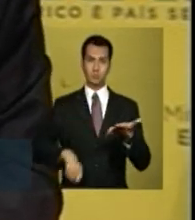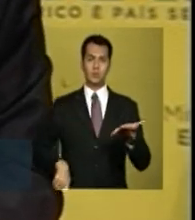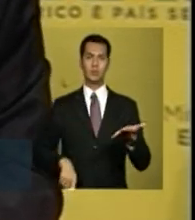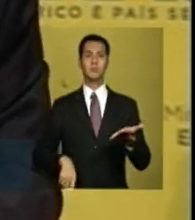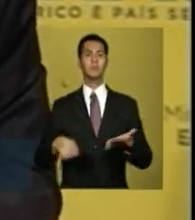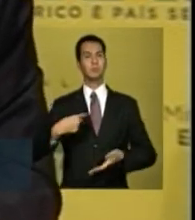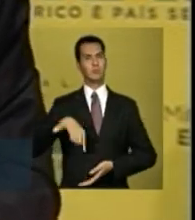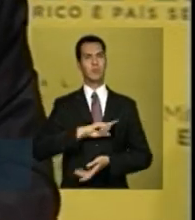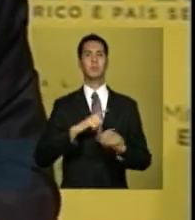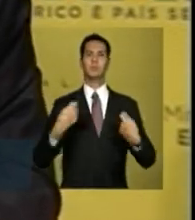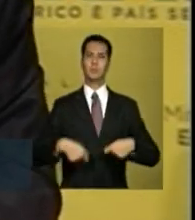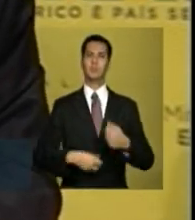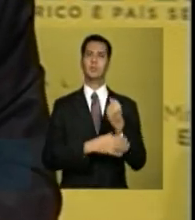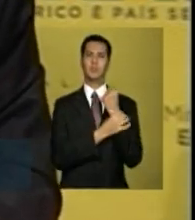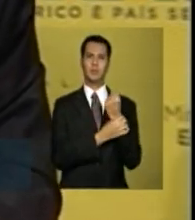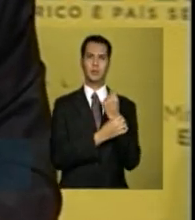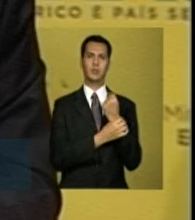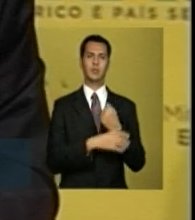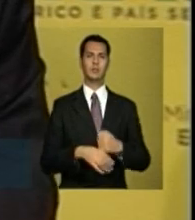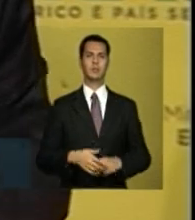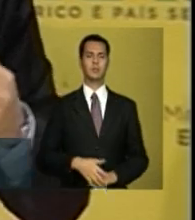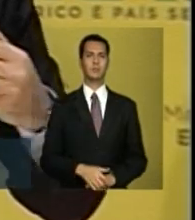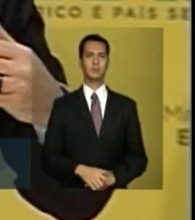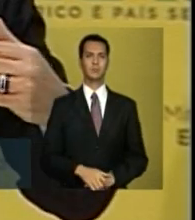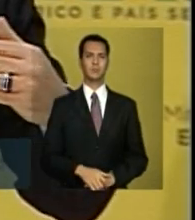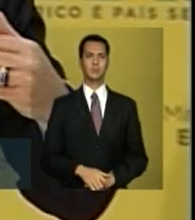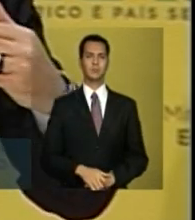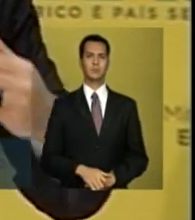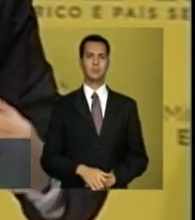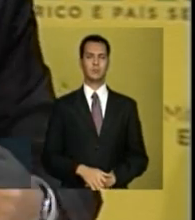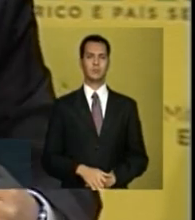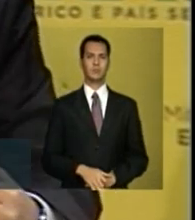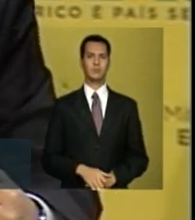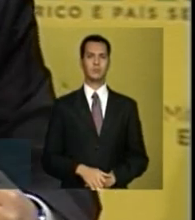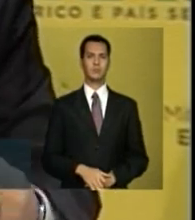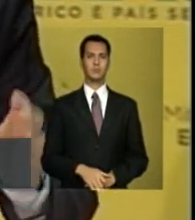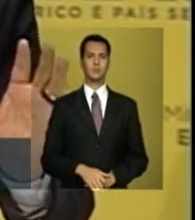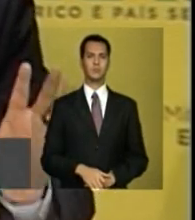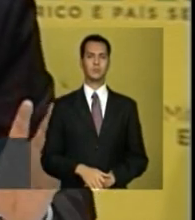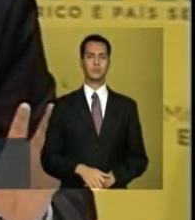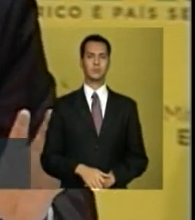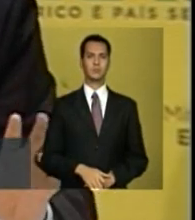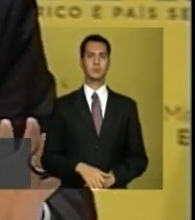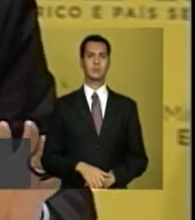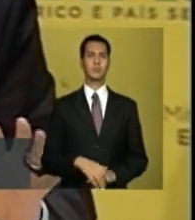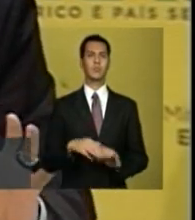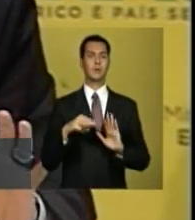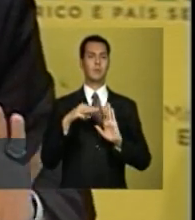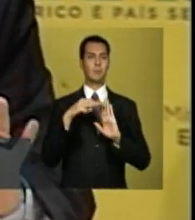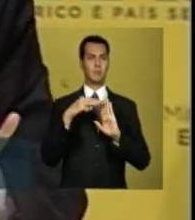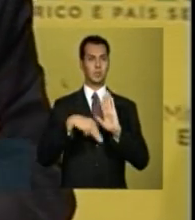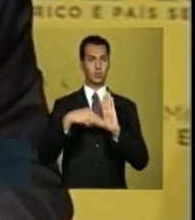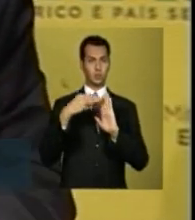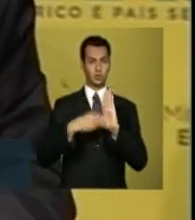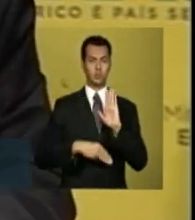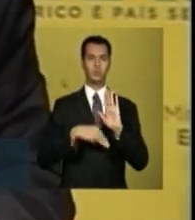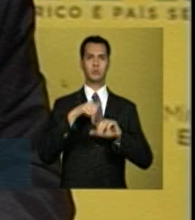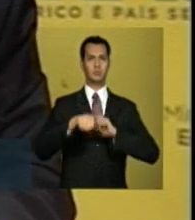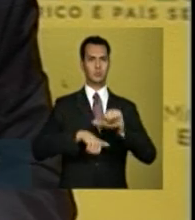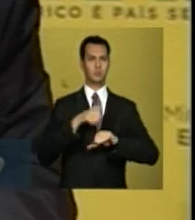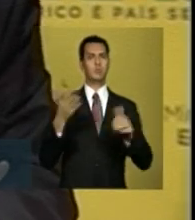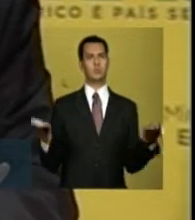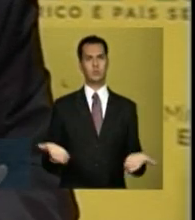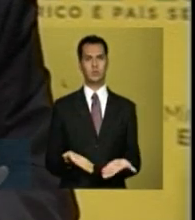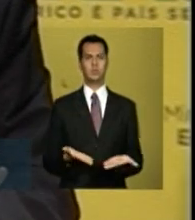segurança do processo de correção então nós eh mudamos a metodologia Além disso nós Vamos mostrar